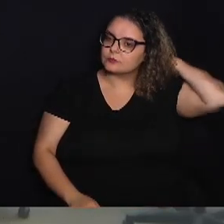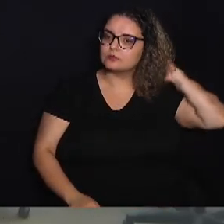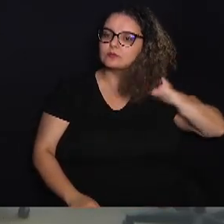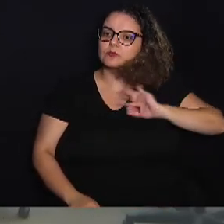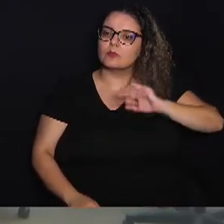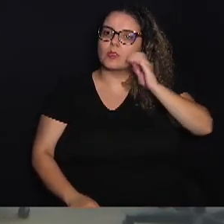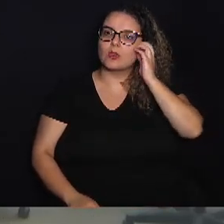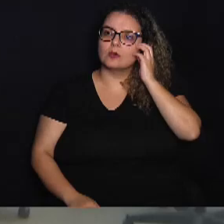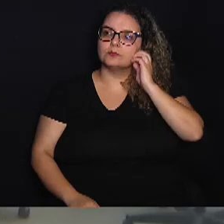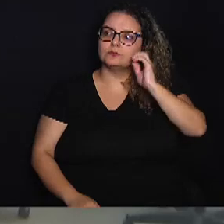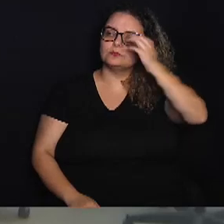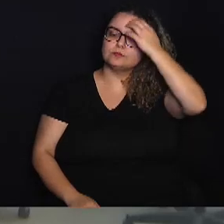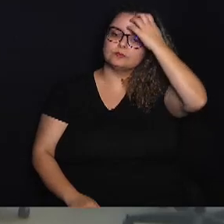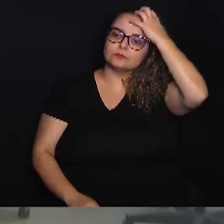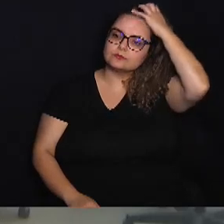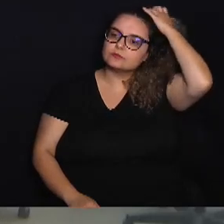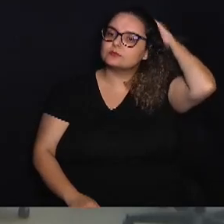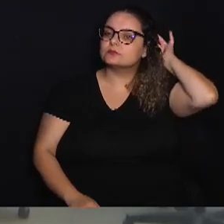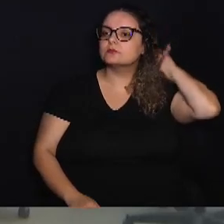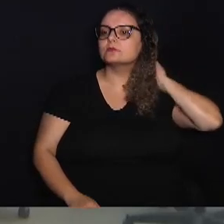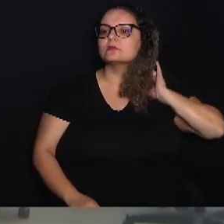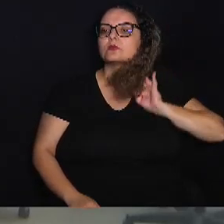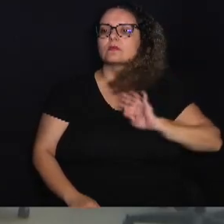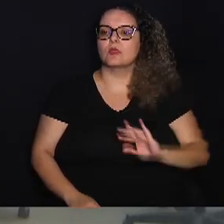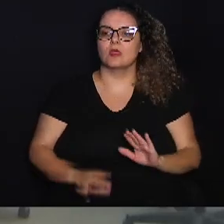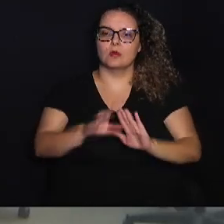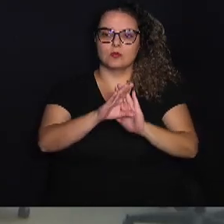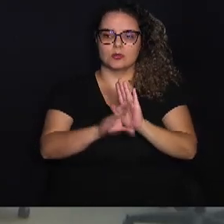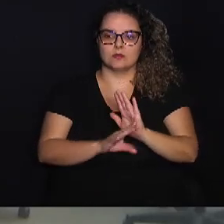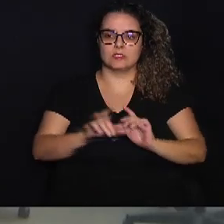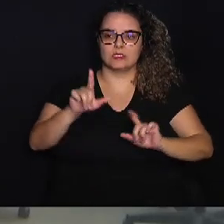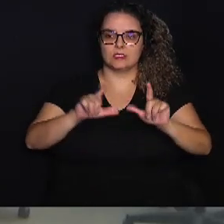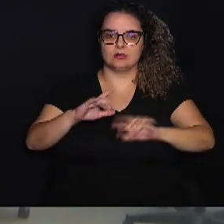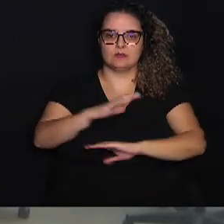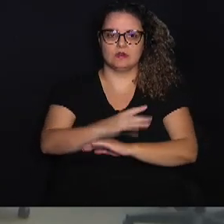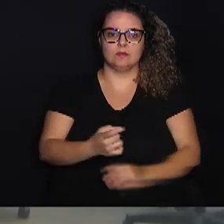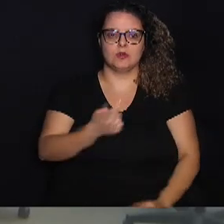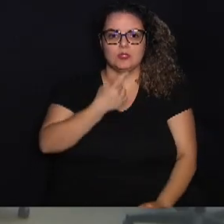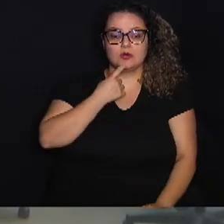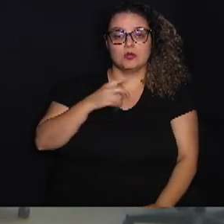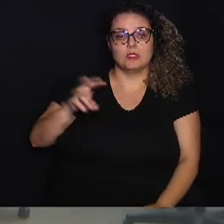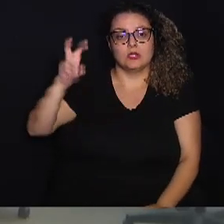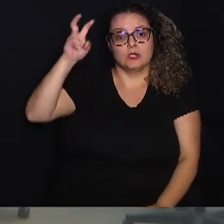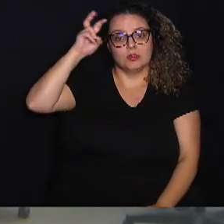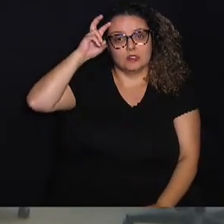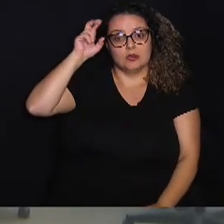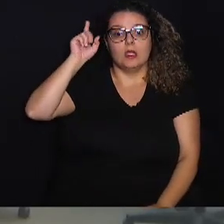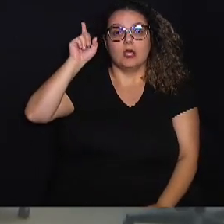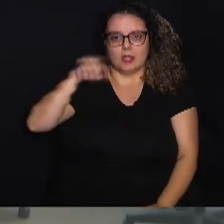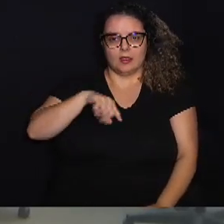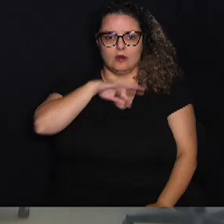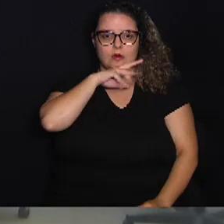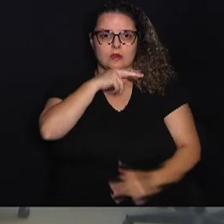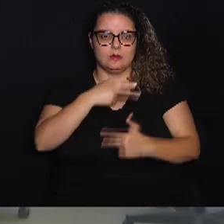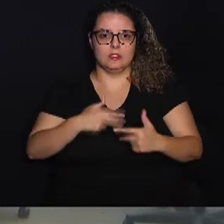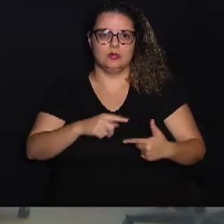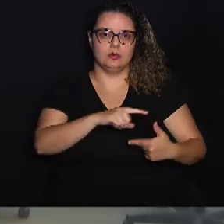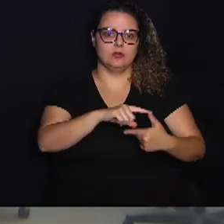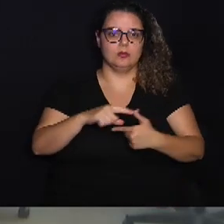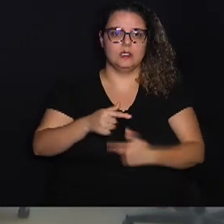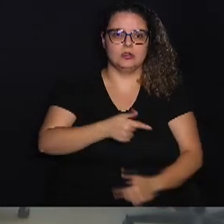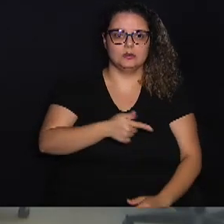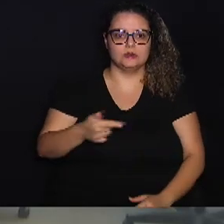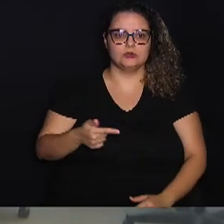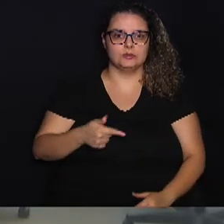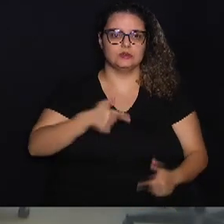passar para você então eh a programação da TV Câmara Campinas Olha Só na quinta-feira tem é o bicho um quadro semanal que mostra